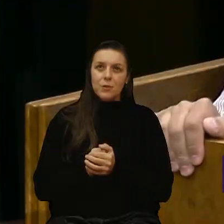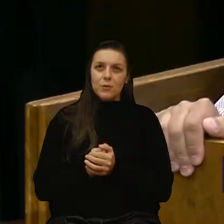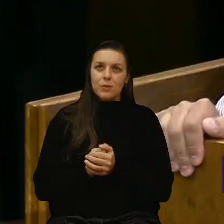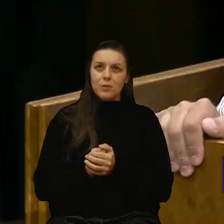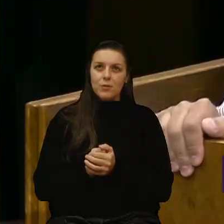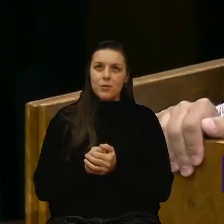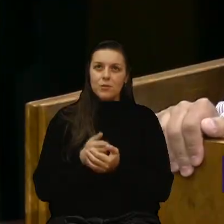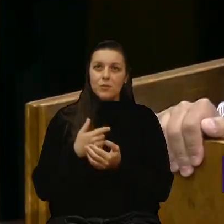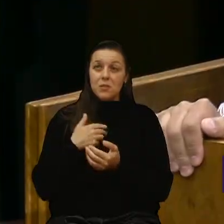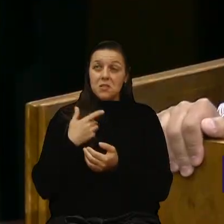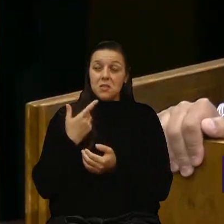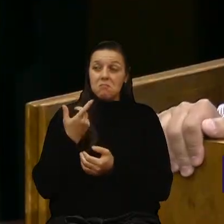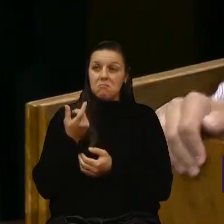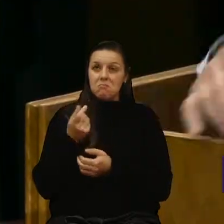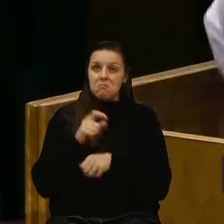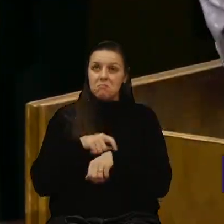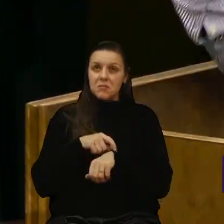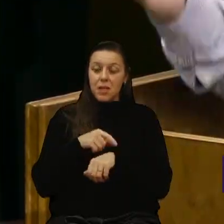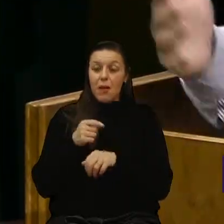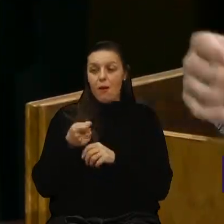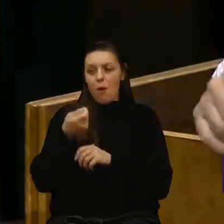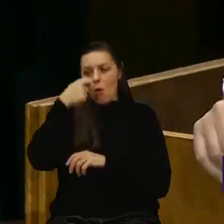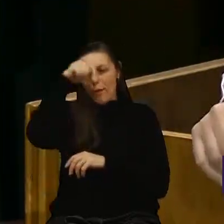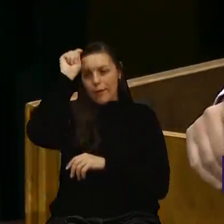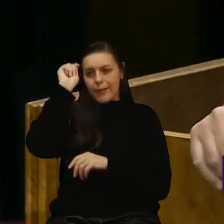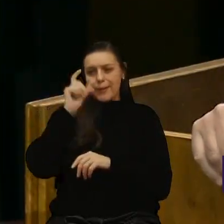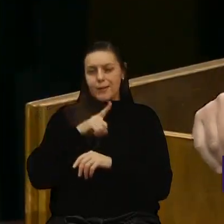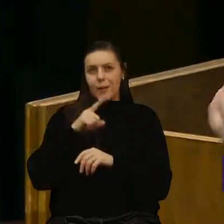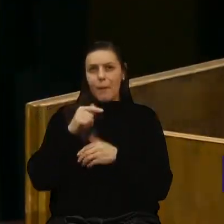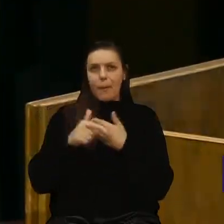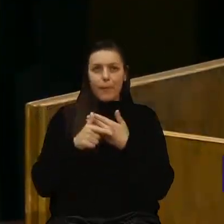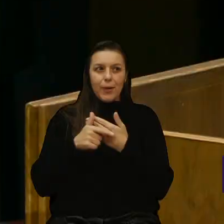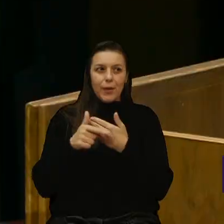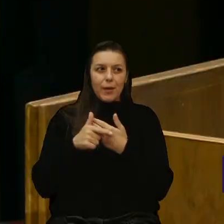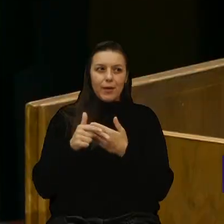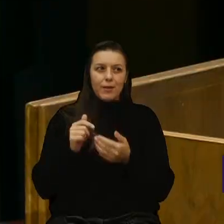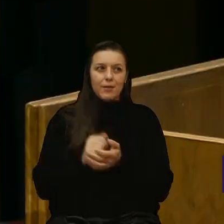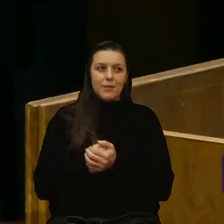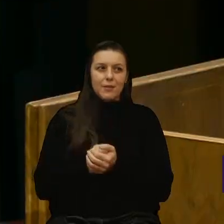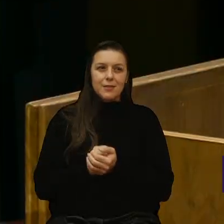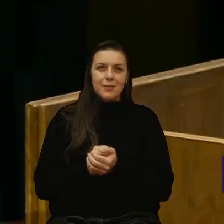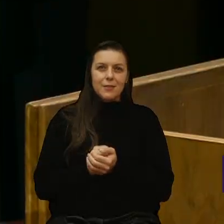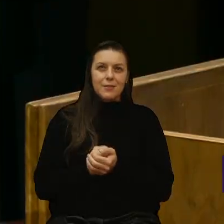muito tempo a universidade cumpriu esse papel. Hoje nós temos outras instituições